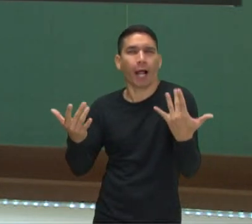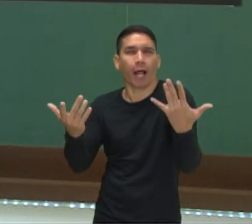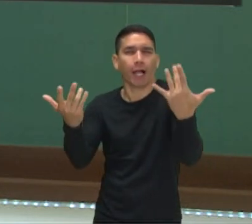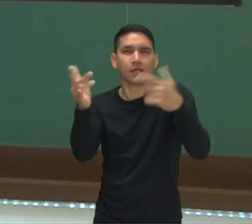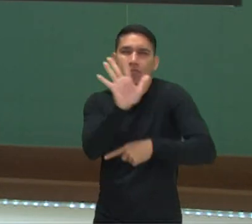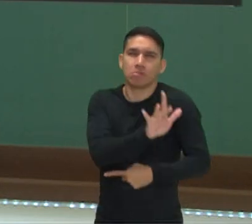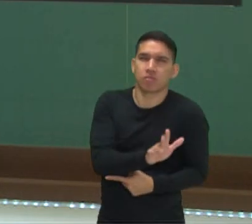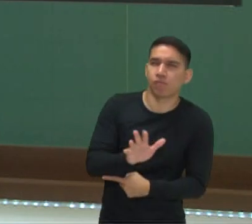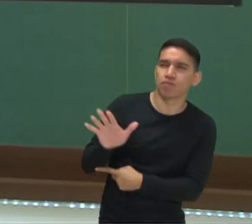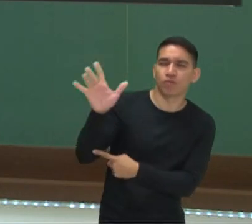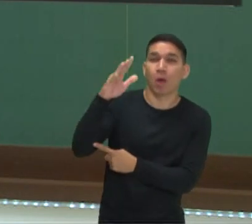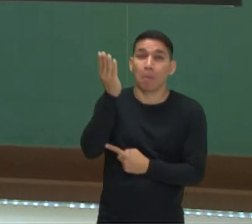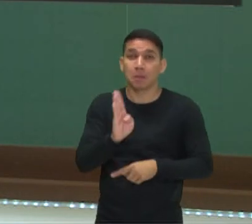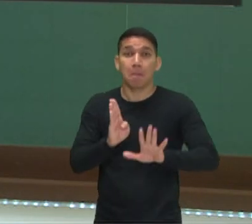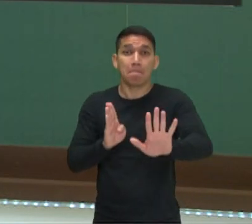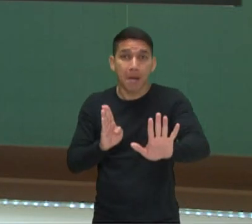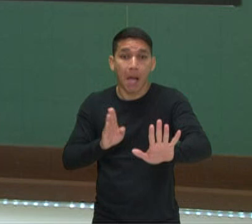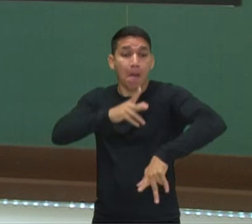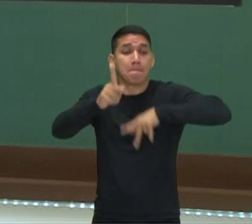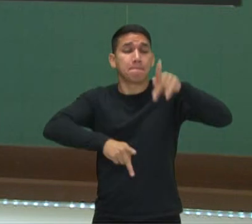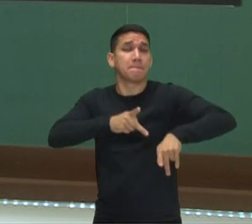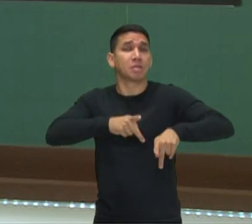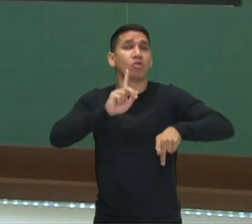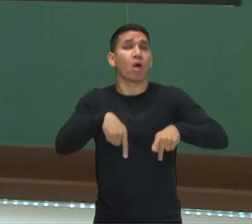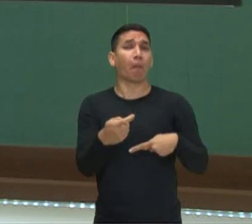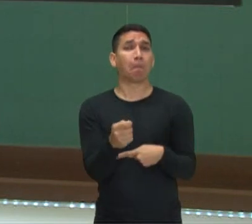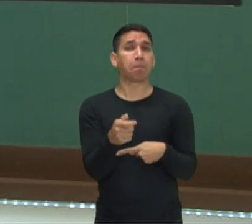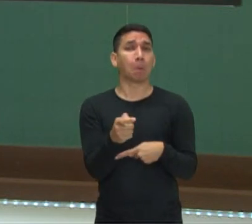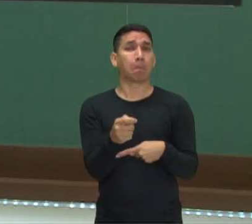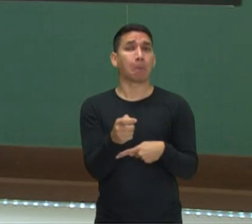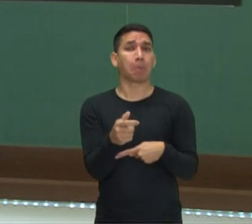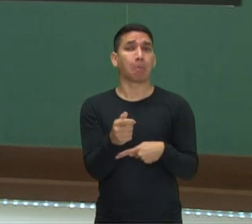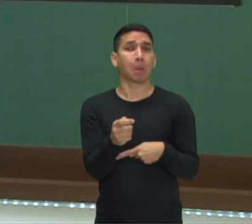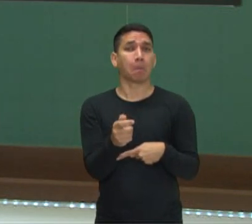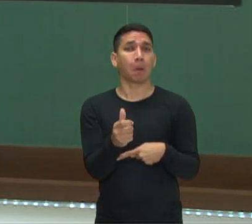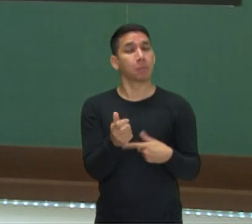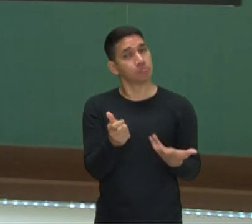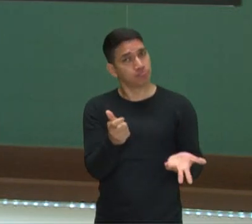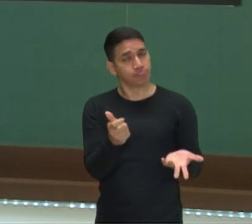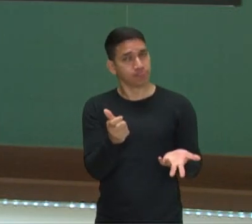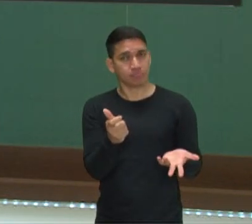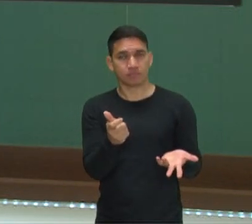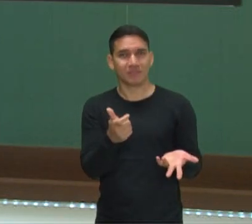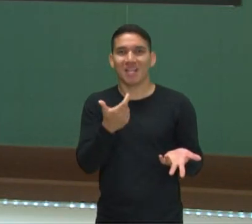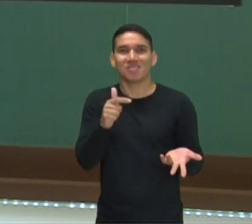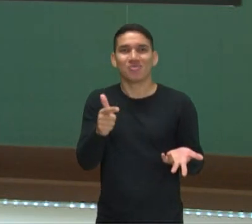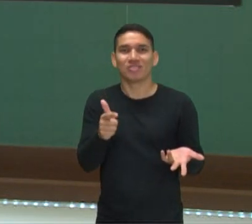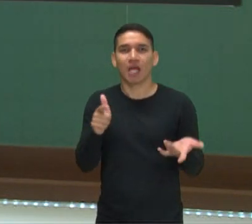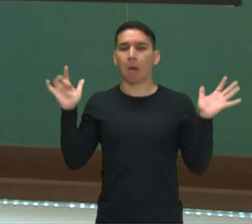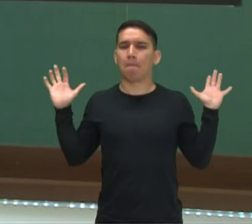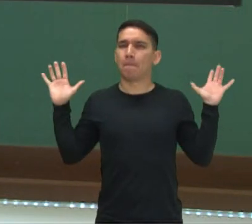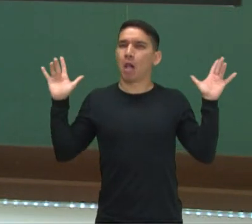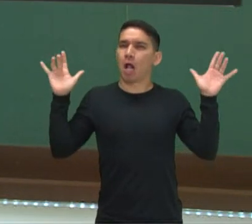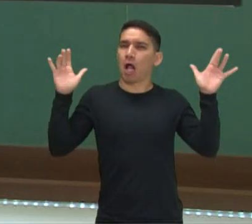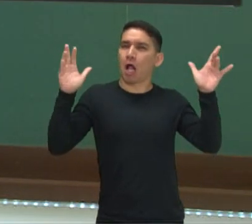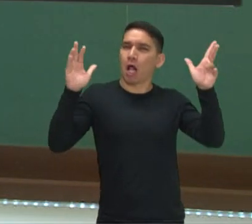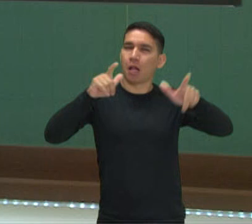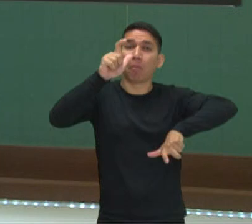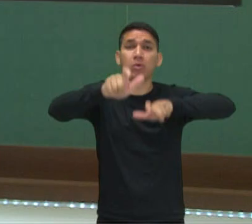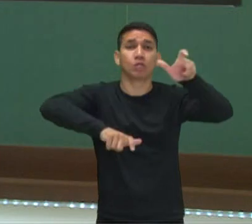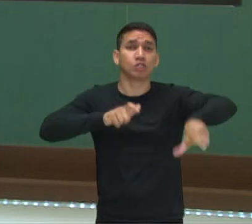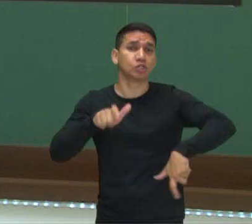termos populacionais, ela é pequena, vamos dizer assim. Não há grande concentração de